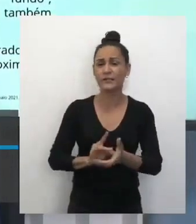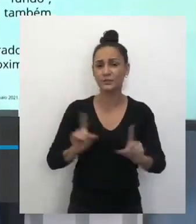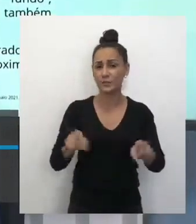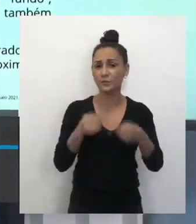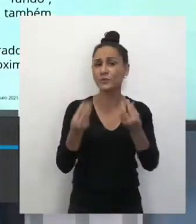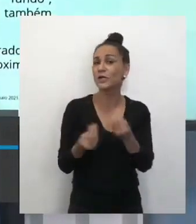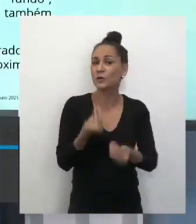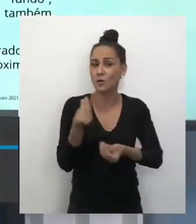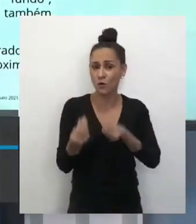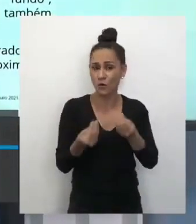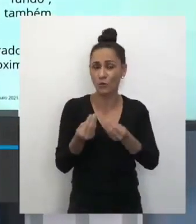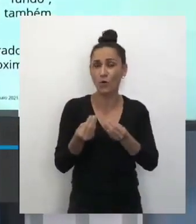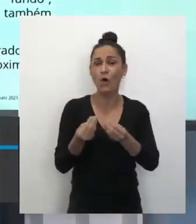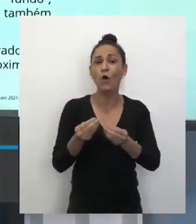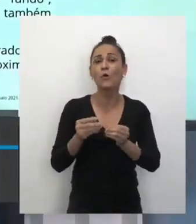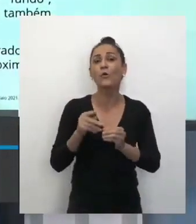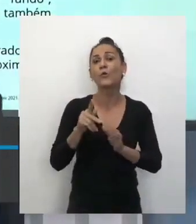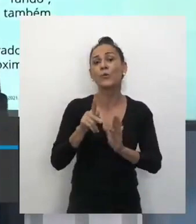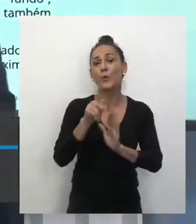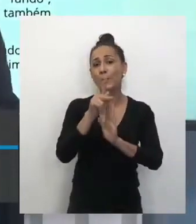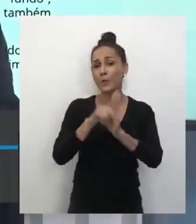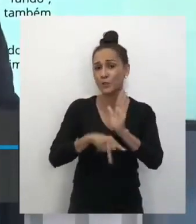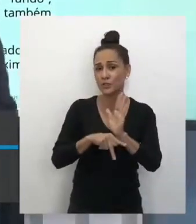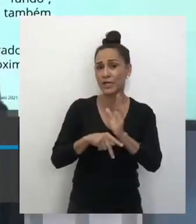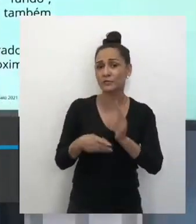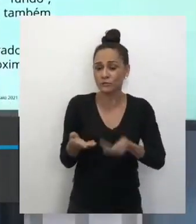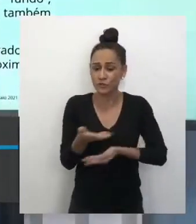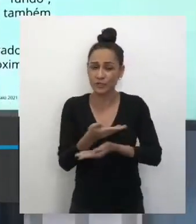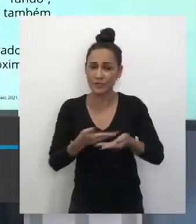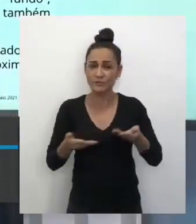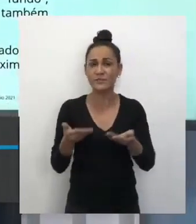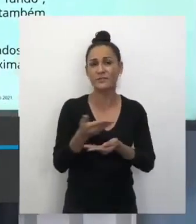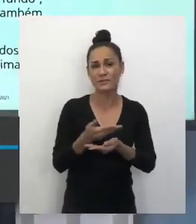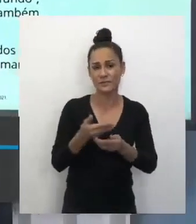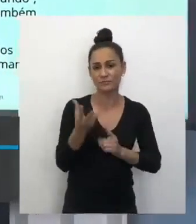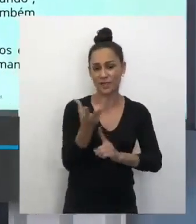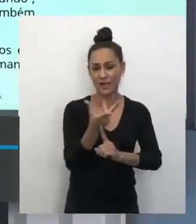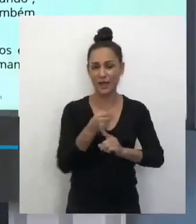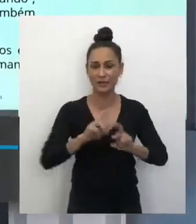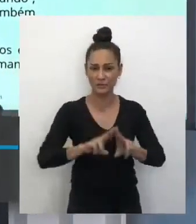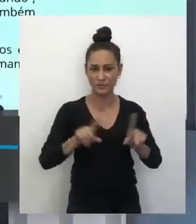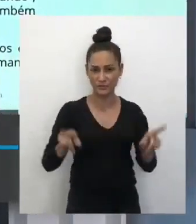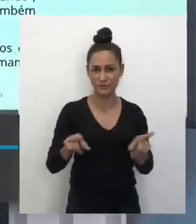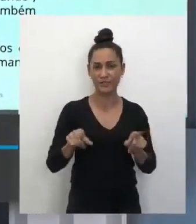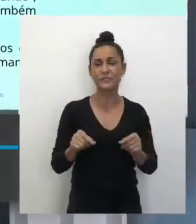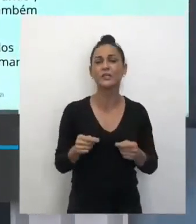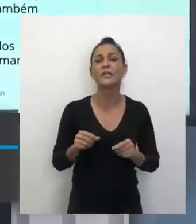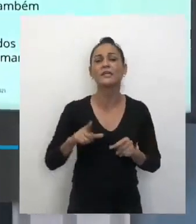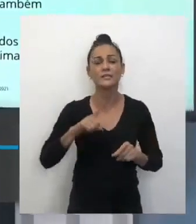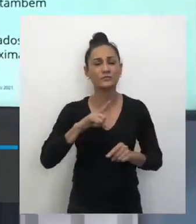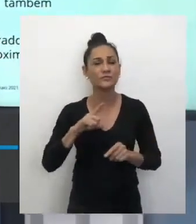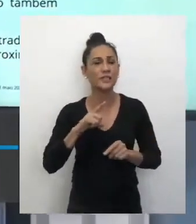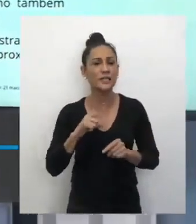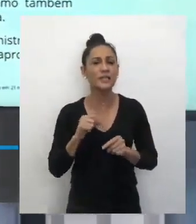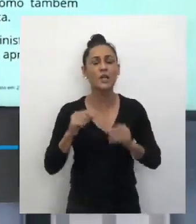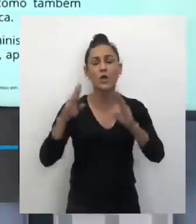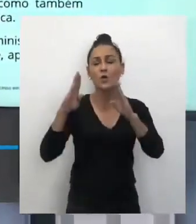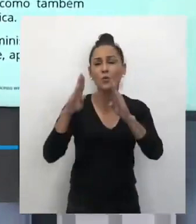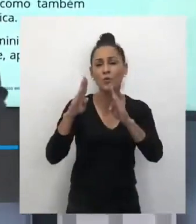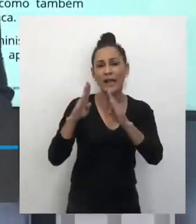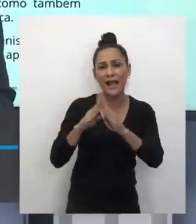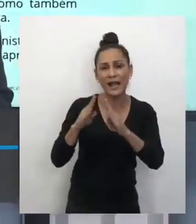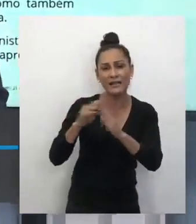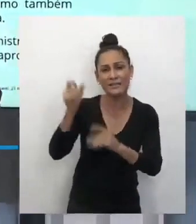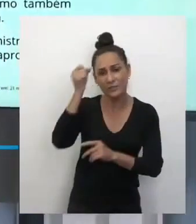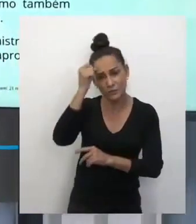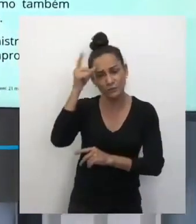como o próprio projeto de intervenção em si, que é o que a gente vai ver a seguir, tá bom? E é lógico, né? Muitas casas de cultura,